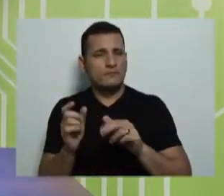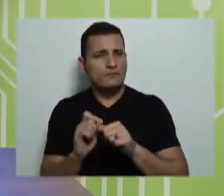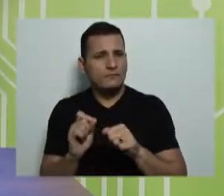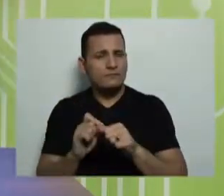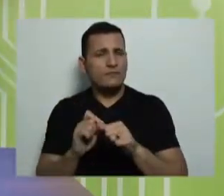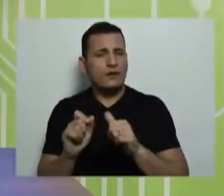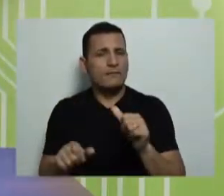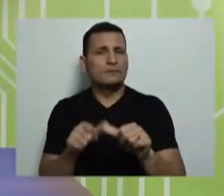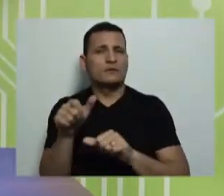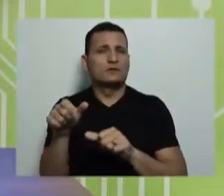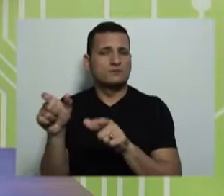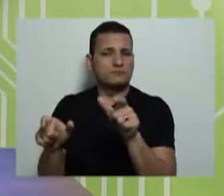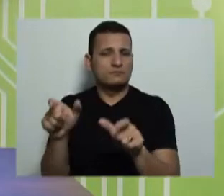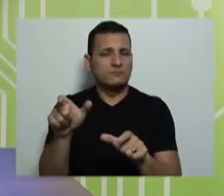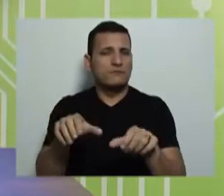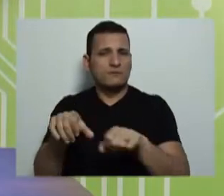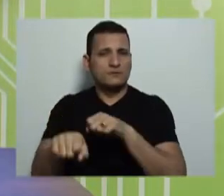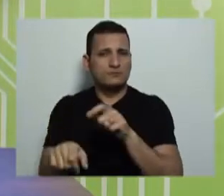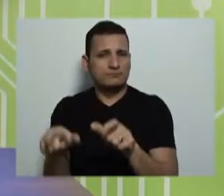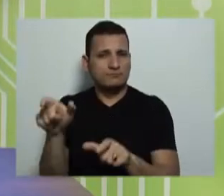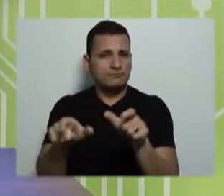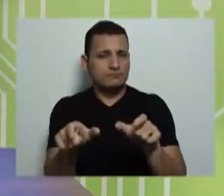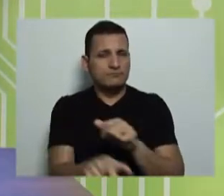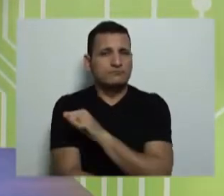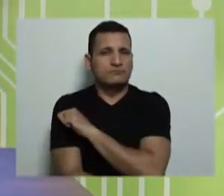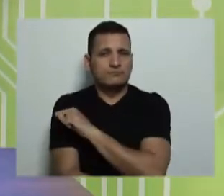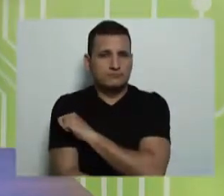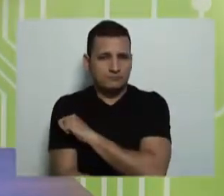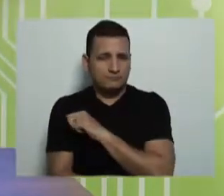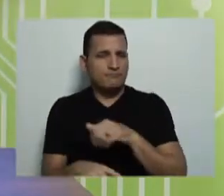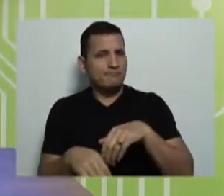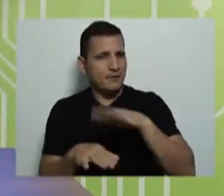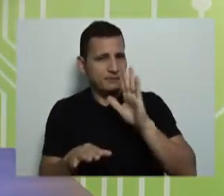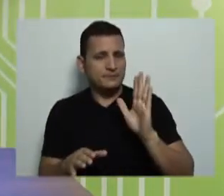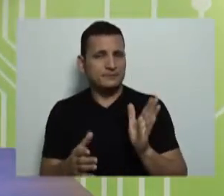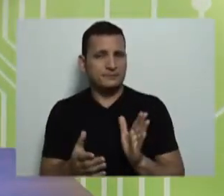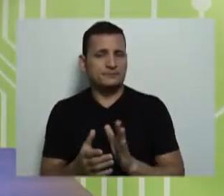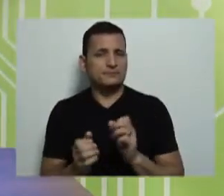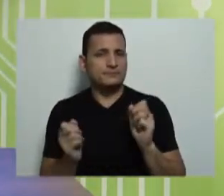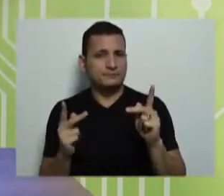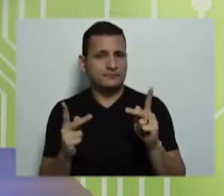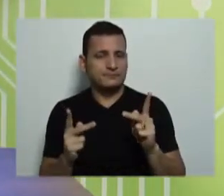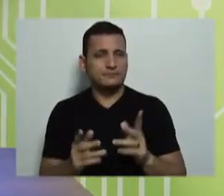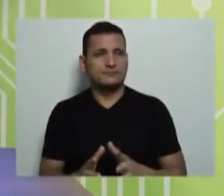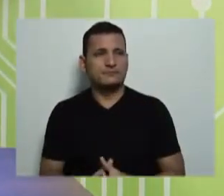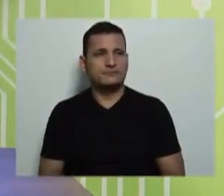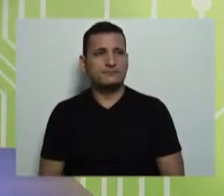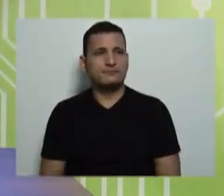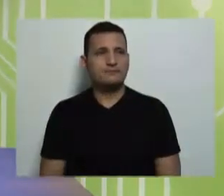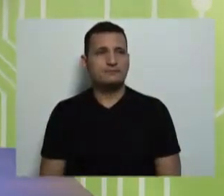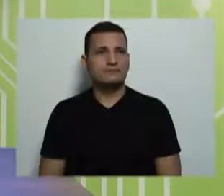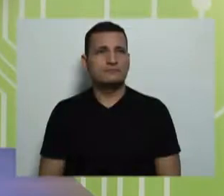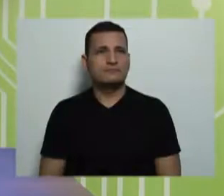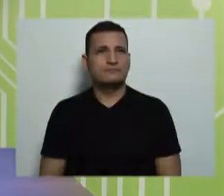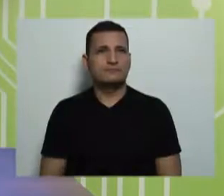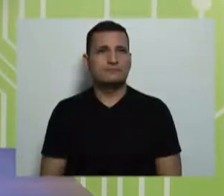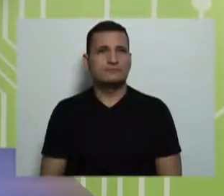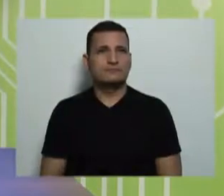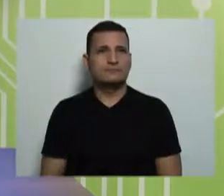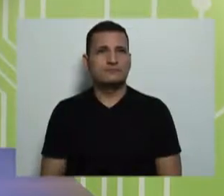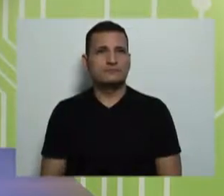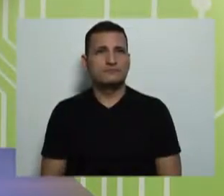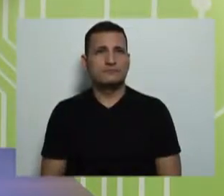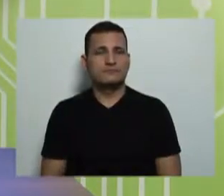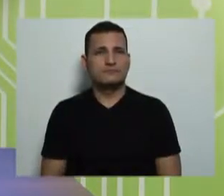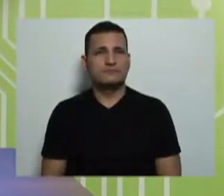na vida e na formação desse aluno, mais do que a gente já cotidianamente faz, não é mesmo, pessoal? Vamos voltar aqui para os nossos